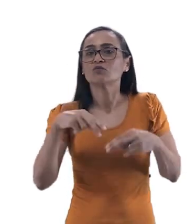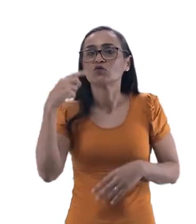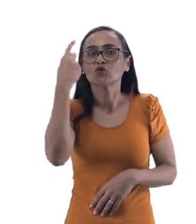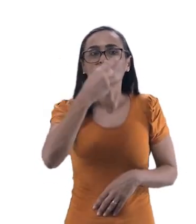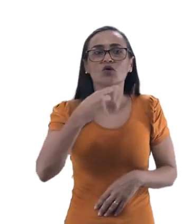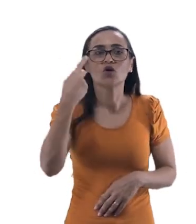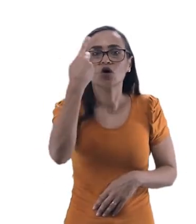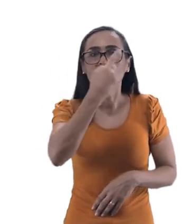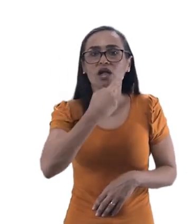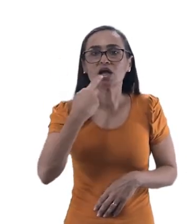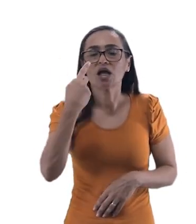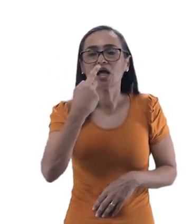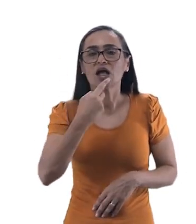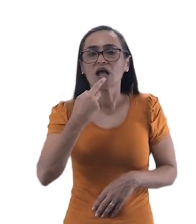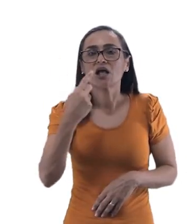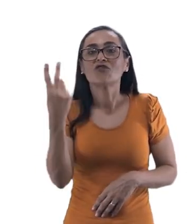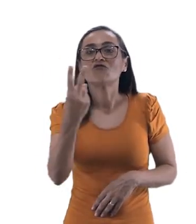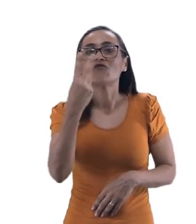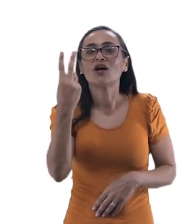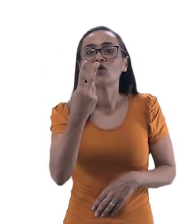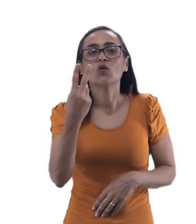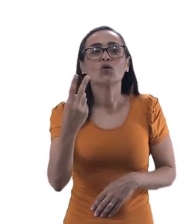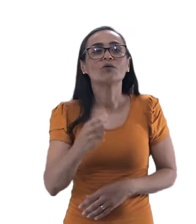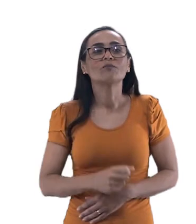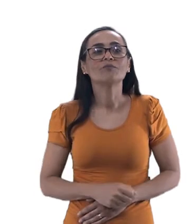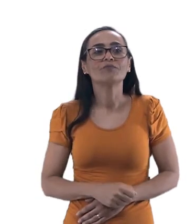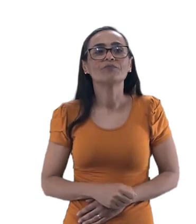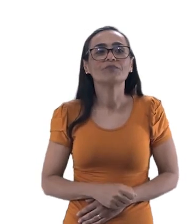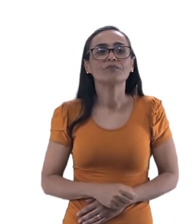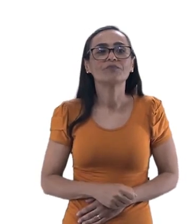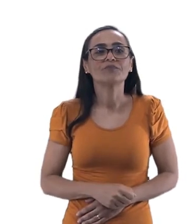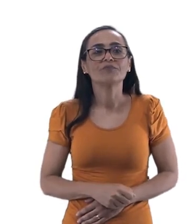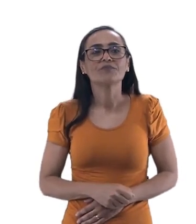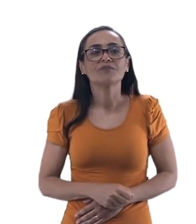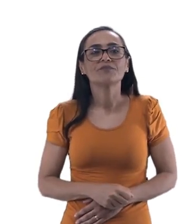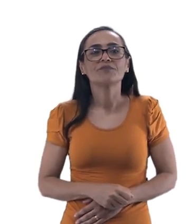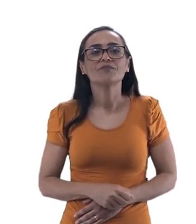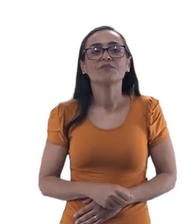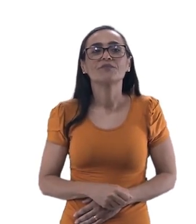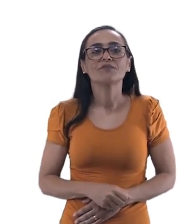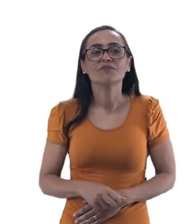o consumo e conseguimos medir de 500